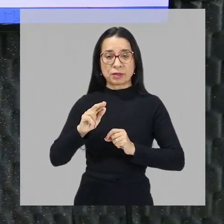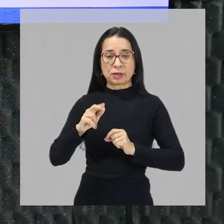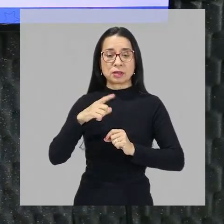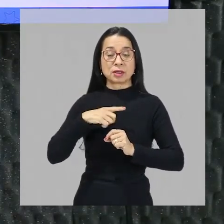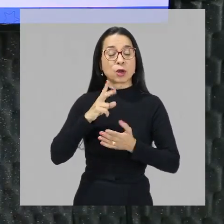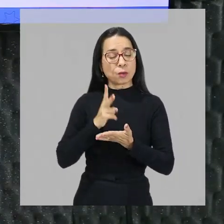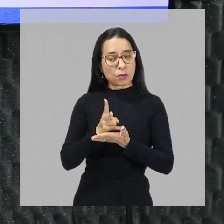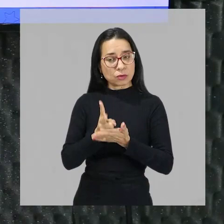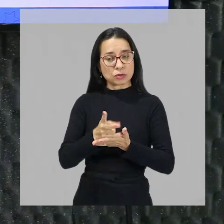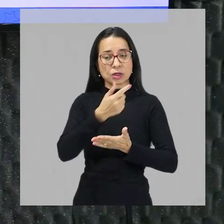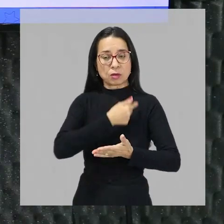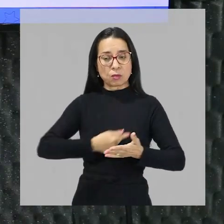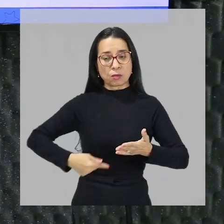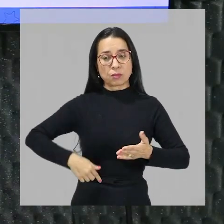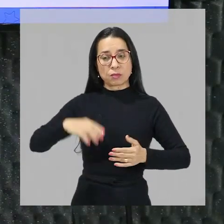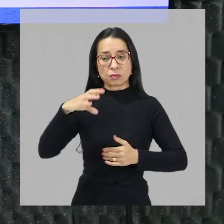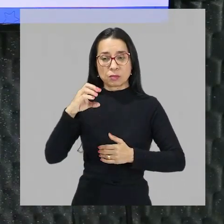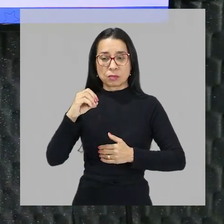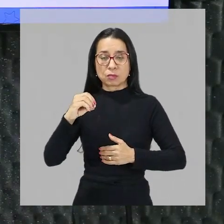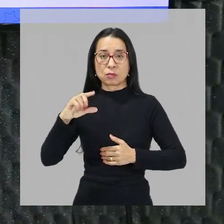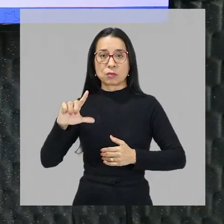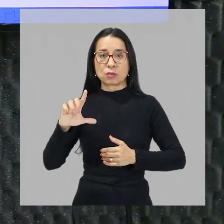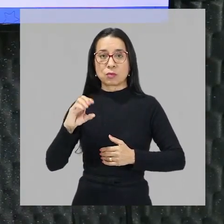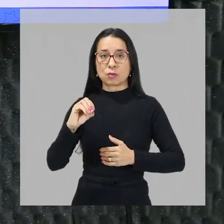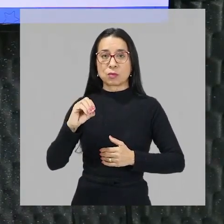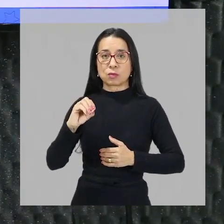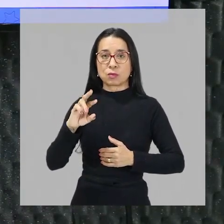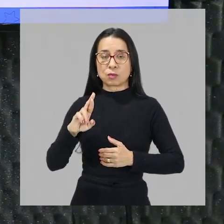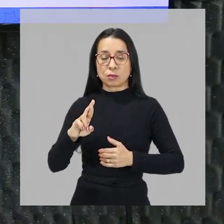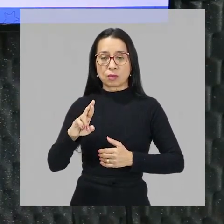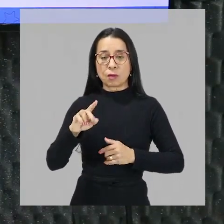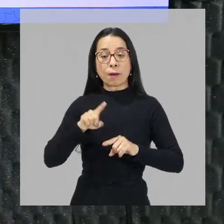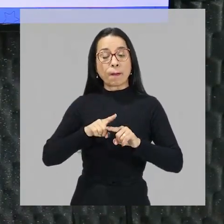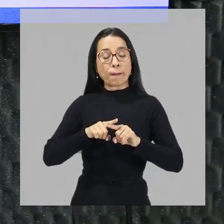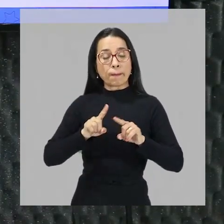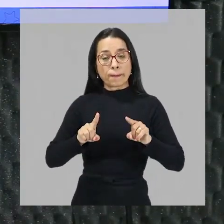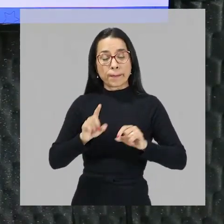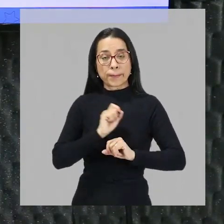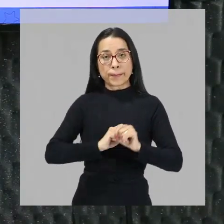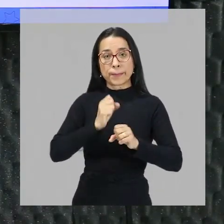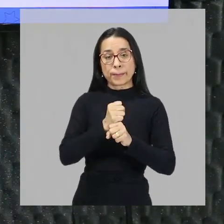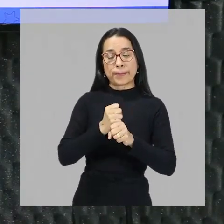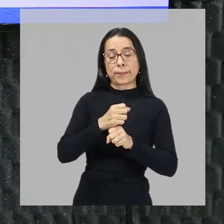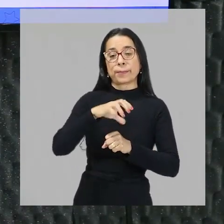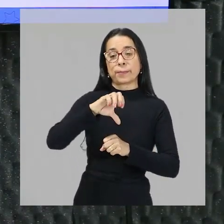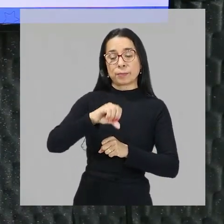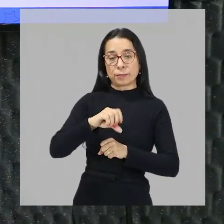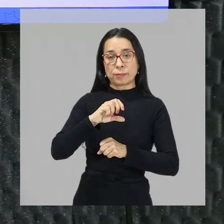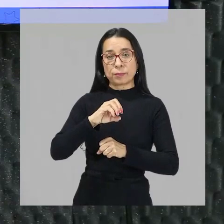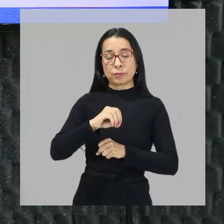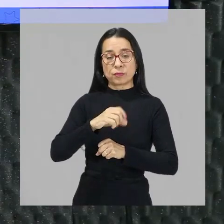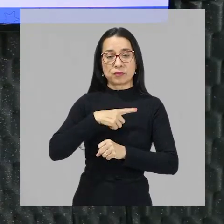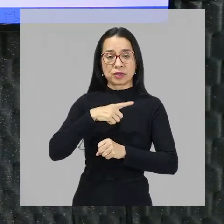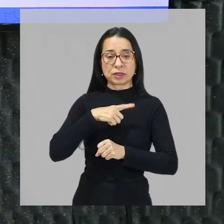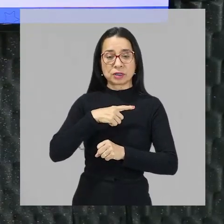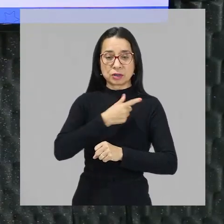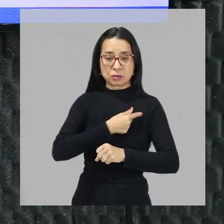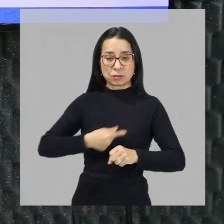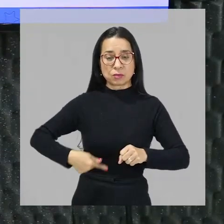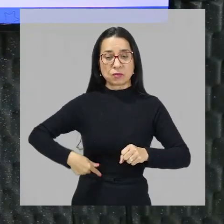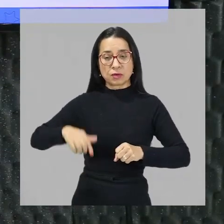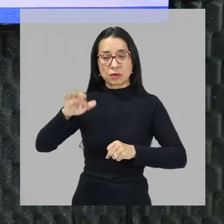Collor, do mandato do governo Collor, mas nos anos 90 você tem principalmente ali o governo do Fernando Henrique